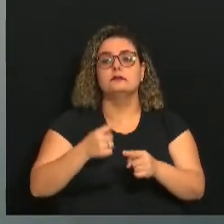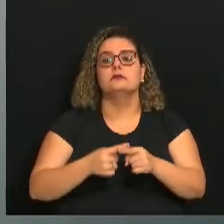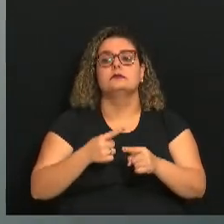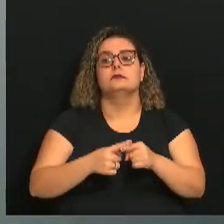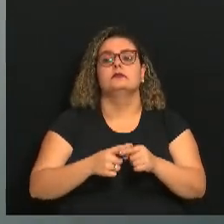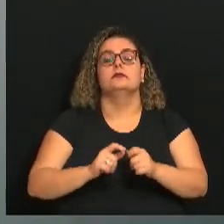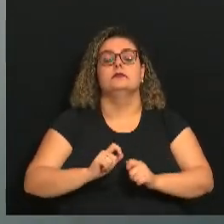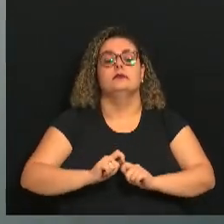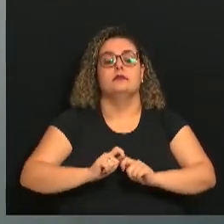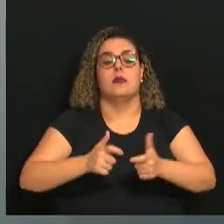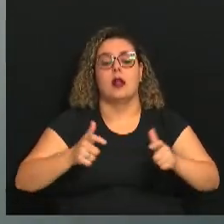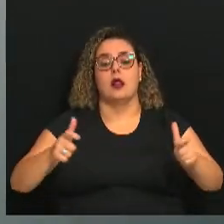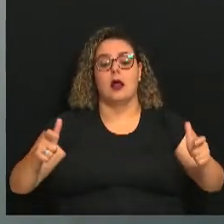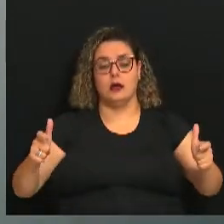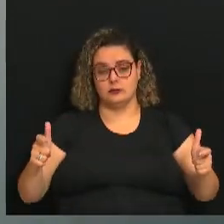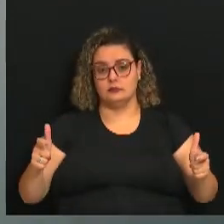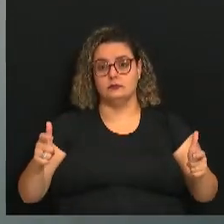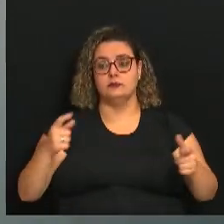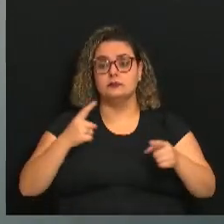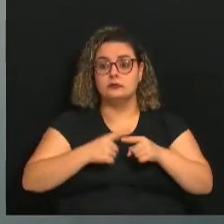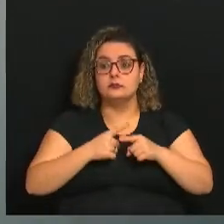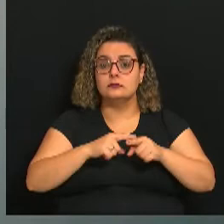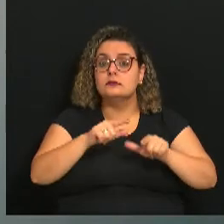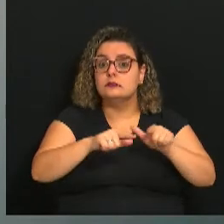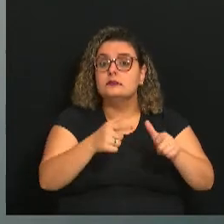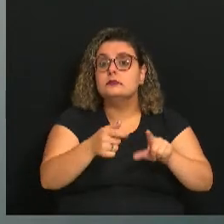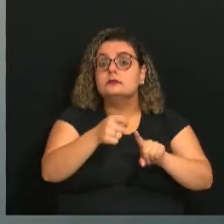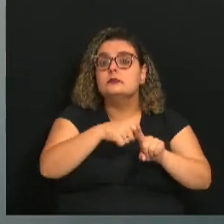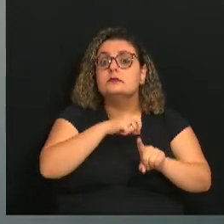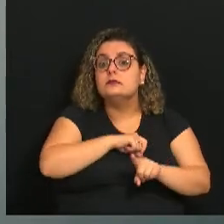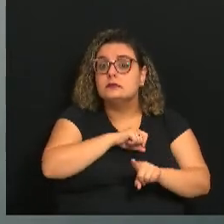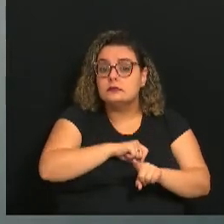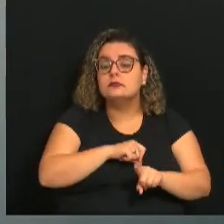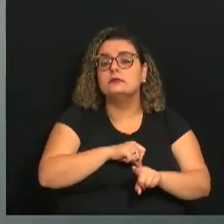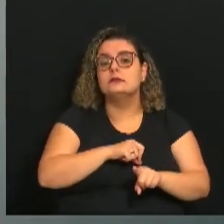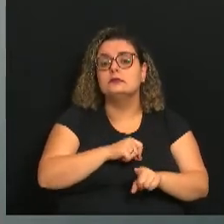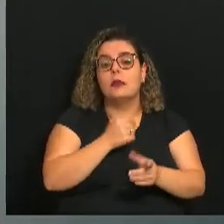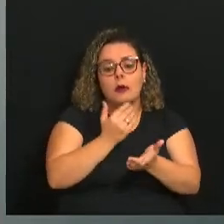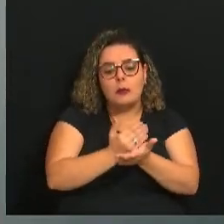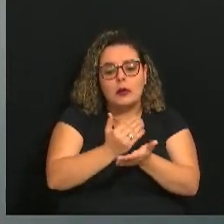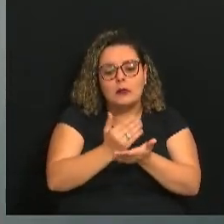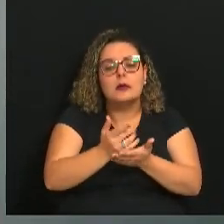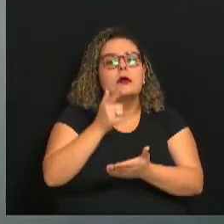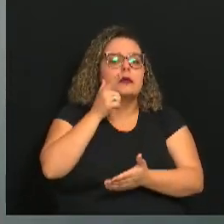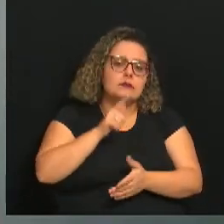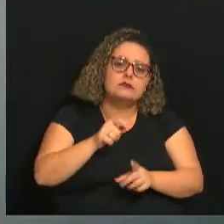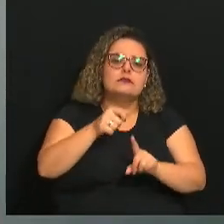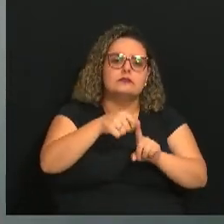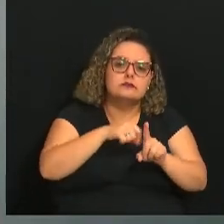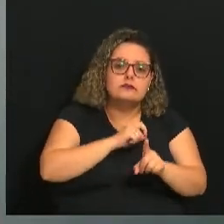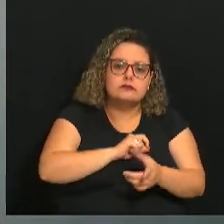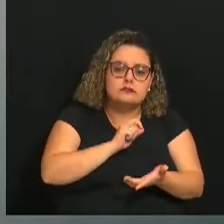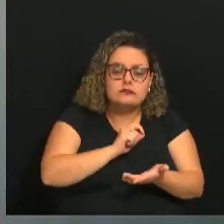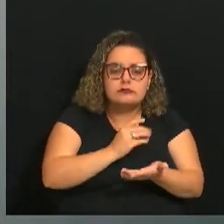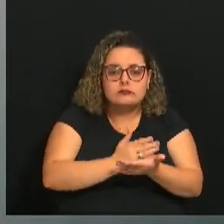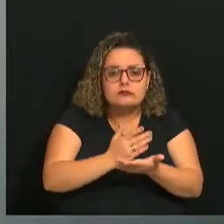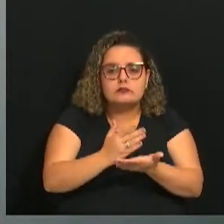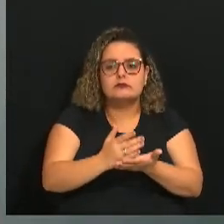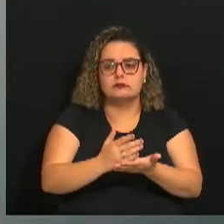tão grande? Porque o trabalhador ainda estava recebendo o salário dele. Aí foi o estupim. Aí já o